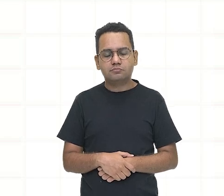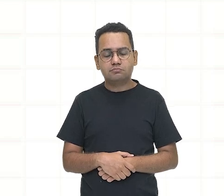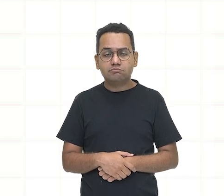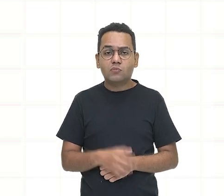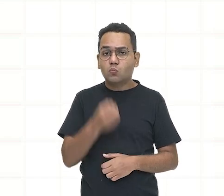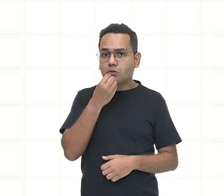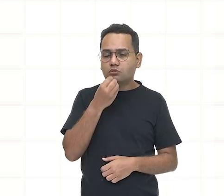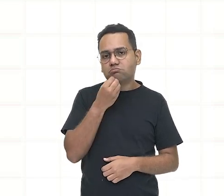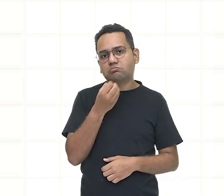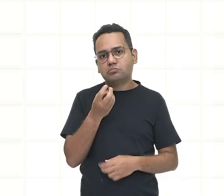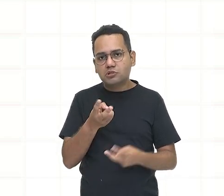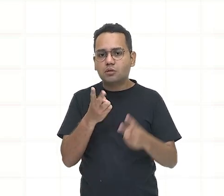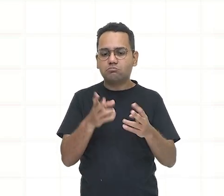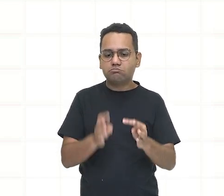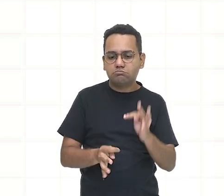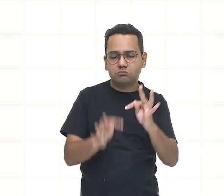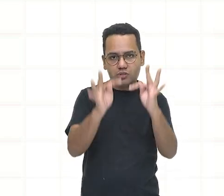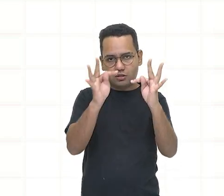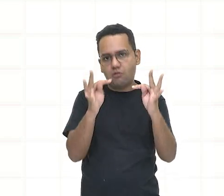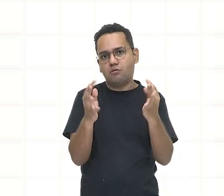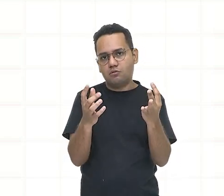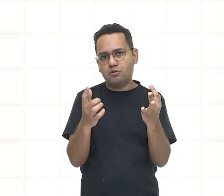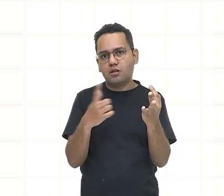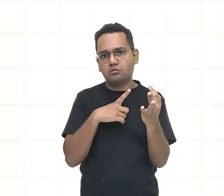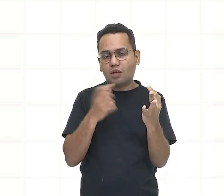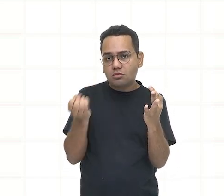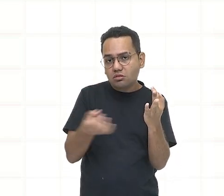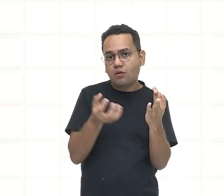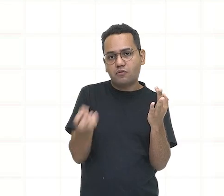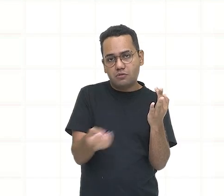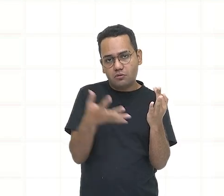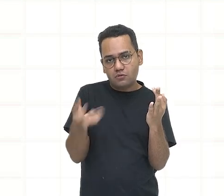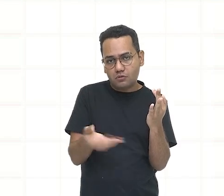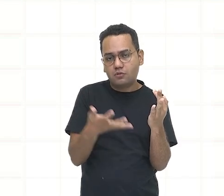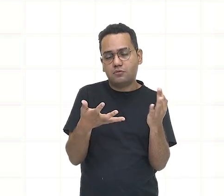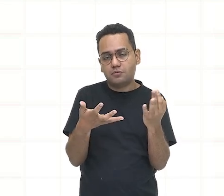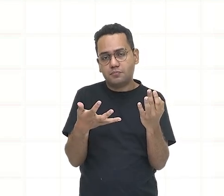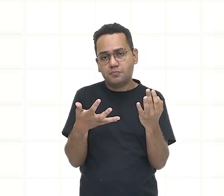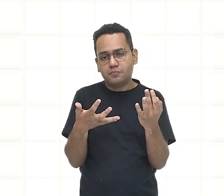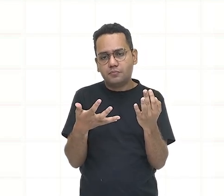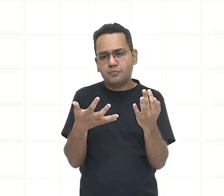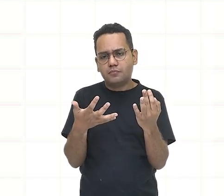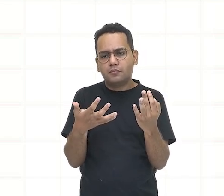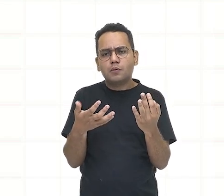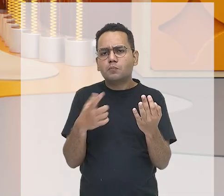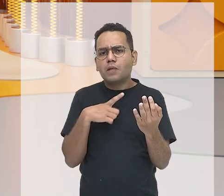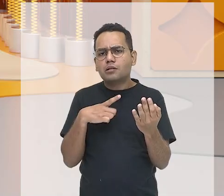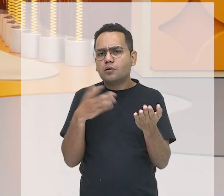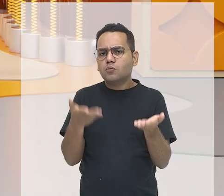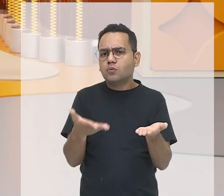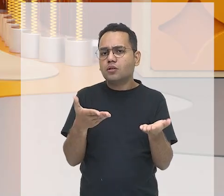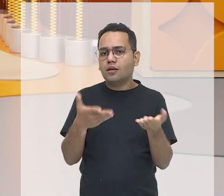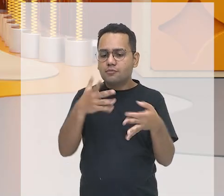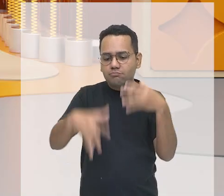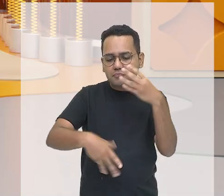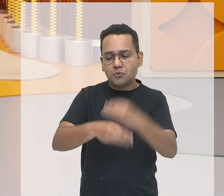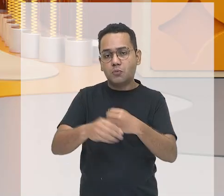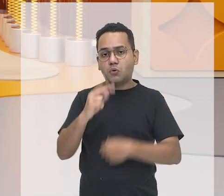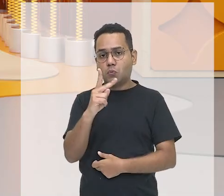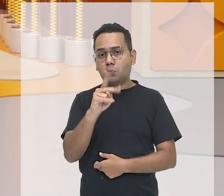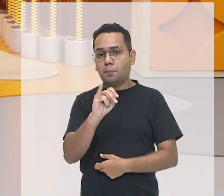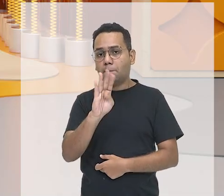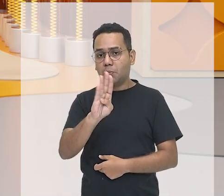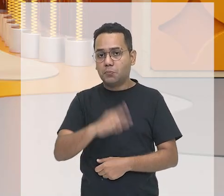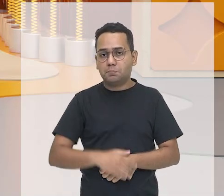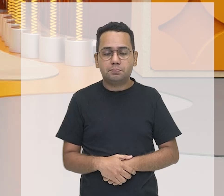esses países eles acabem sendo desenvolvidos, e isso vai refletir o quê? No produto interno bruto, né?